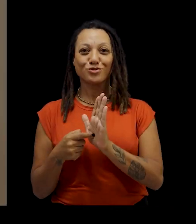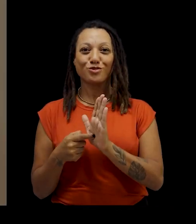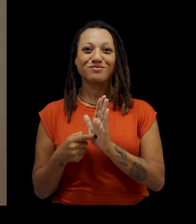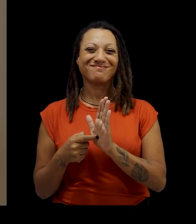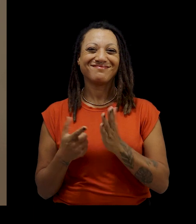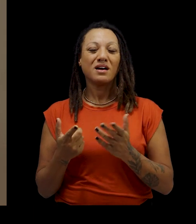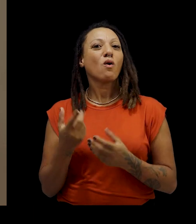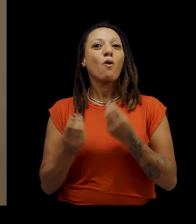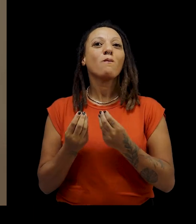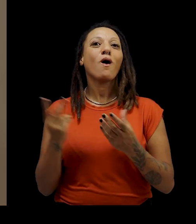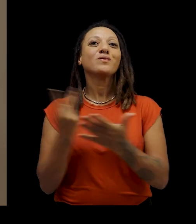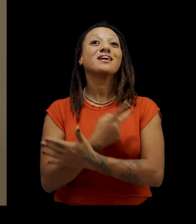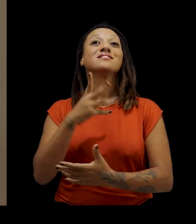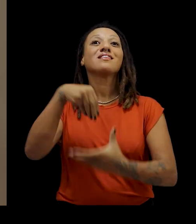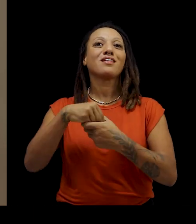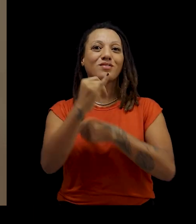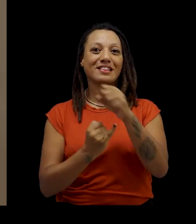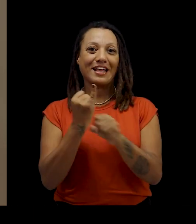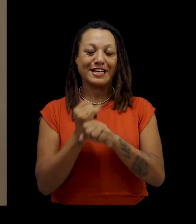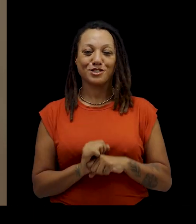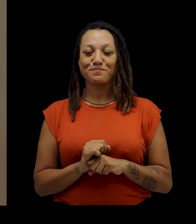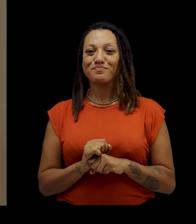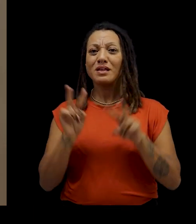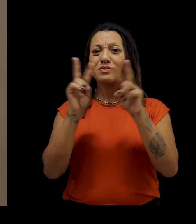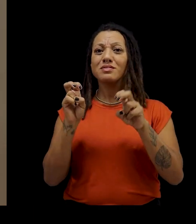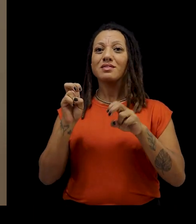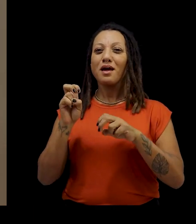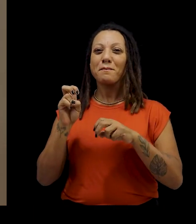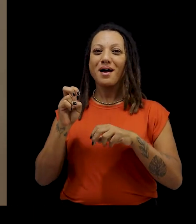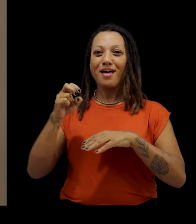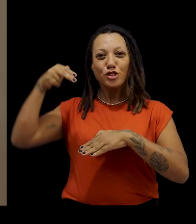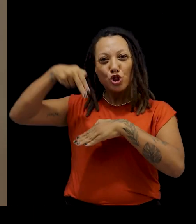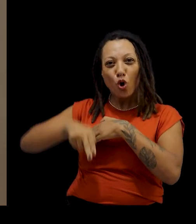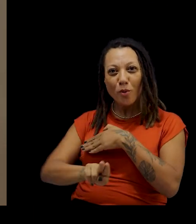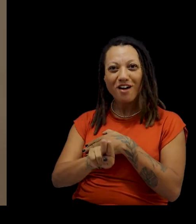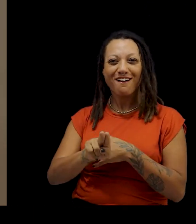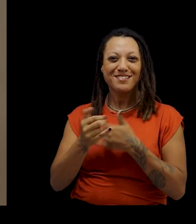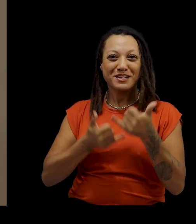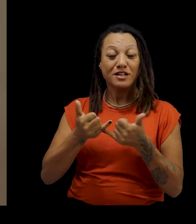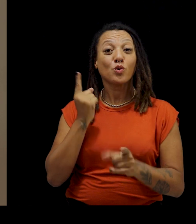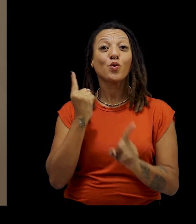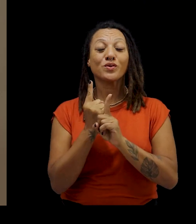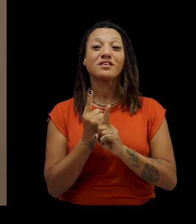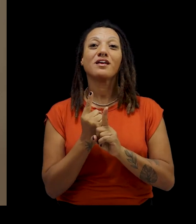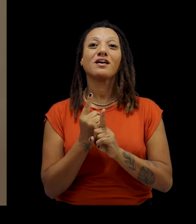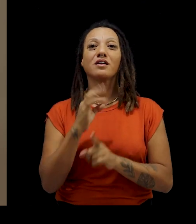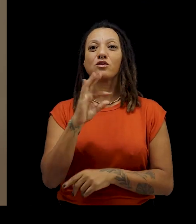pulverizado da internet. E aí eu comecei a falar do tobogã porque, pesquisando tudo isso, eu